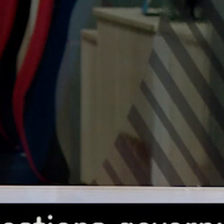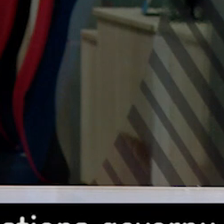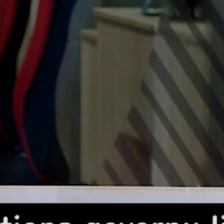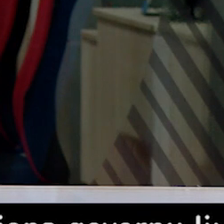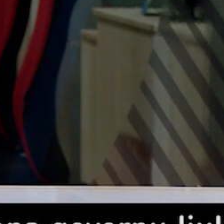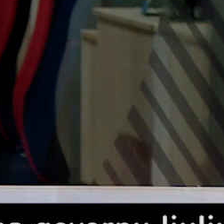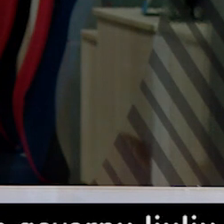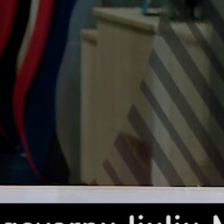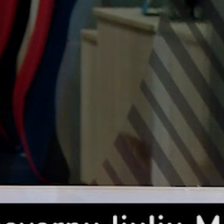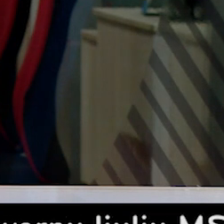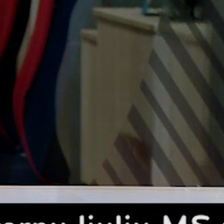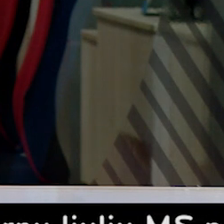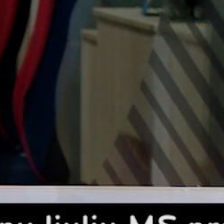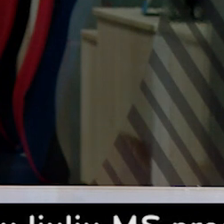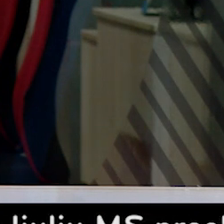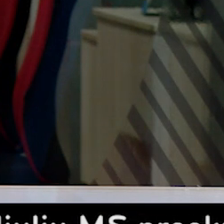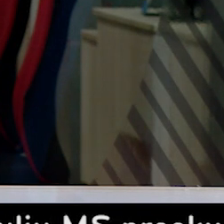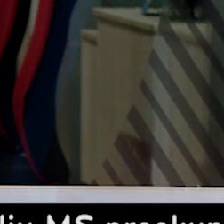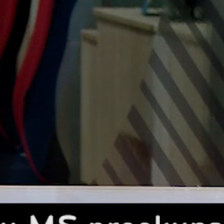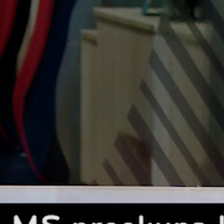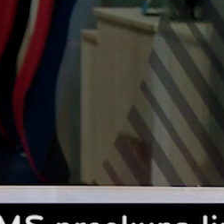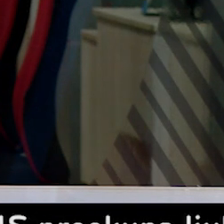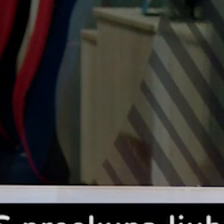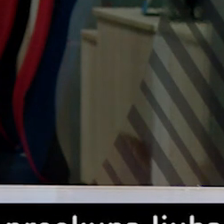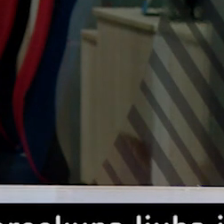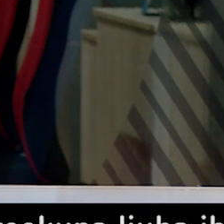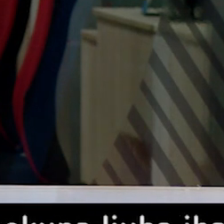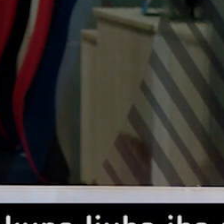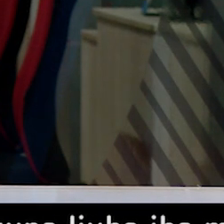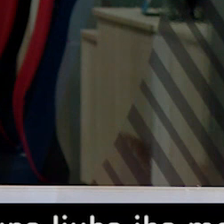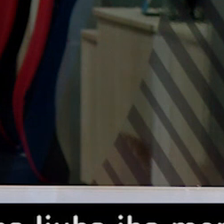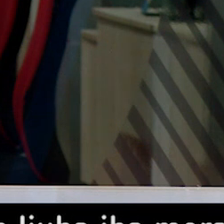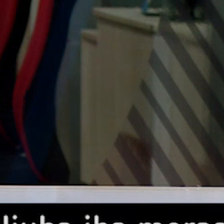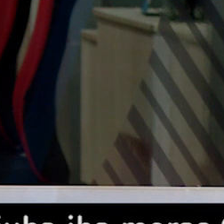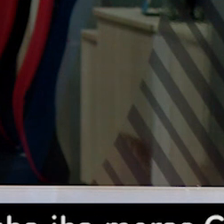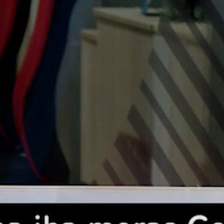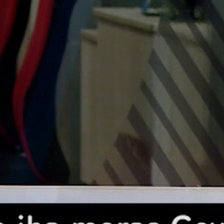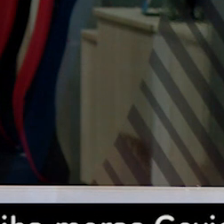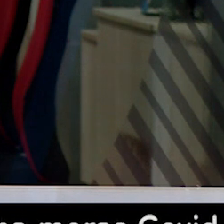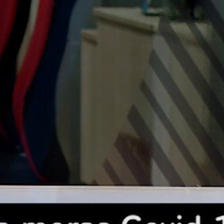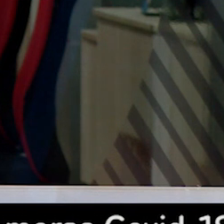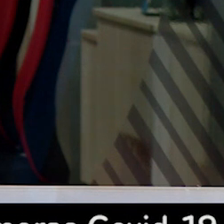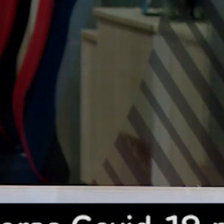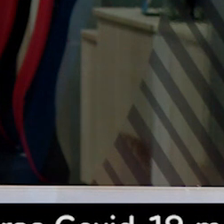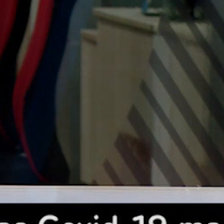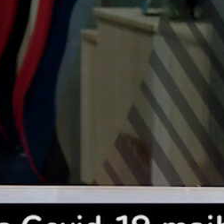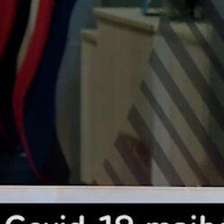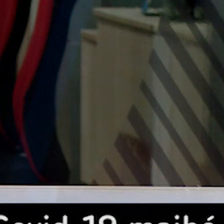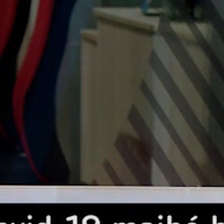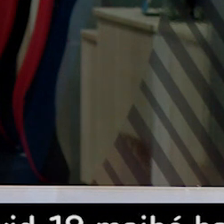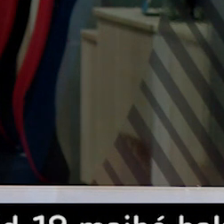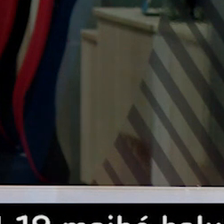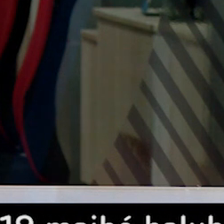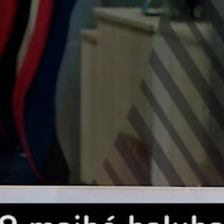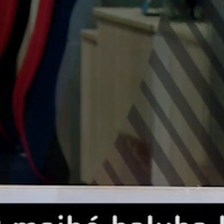CIRA, fornece uma formação linguística OION, Liu e Helian português, utilização língua e dané e a classe Lorong